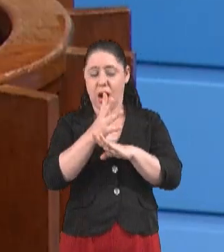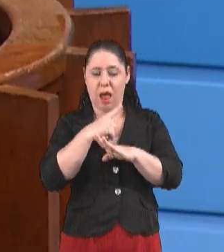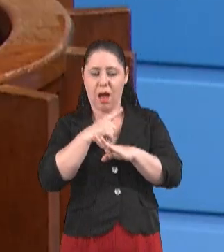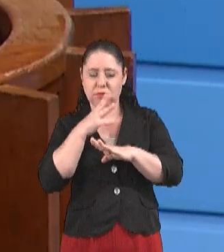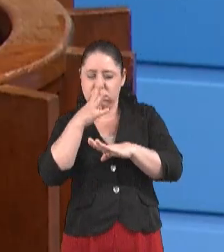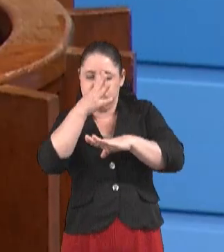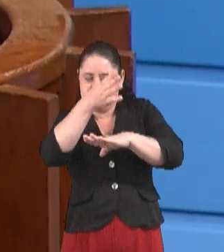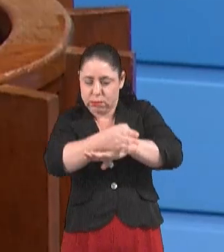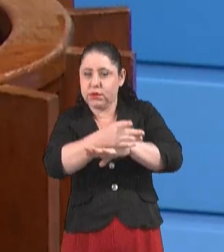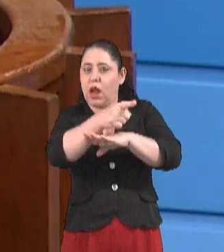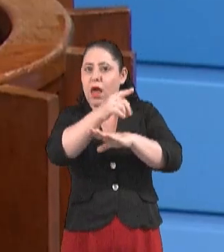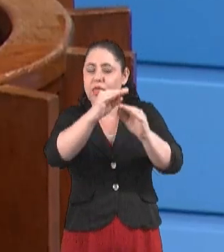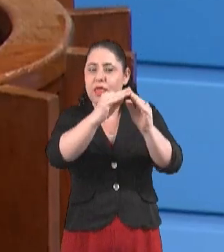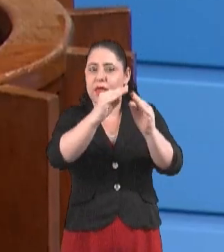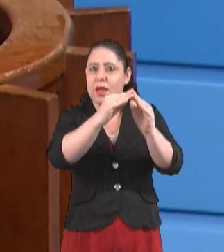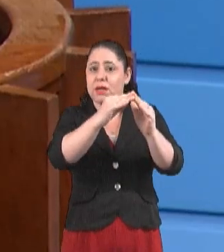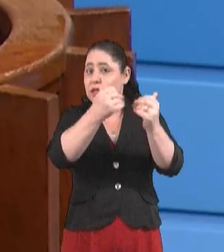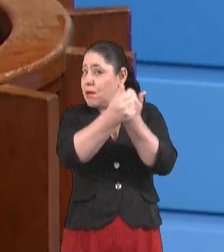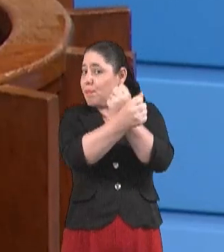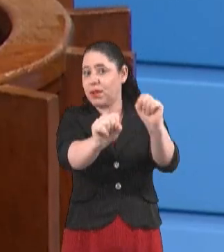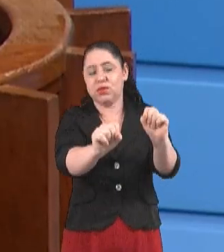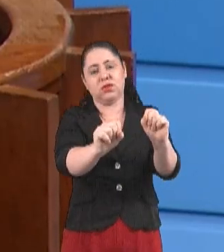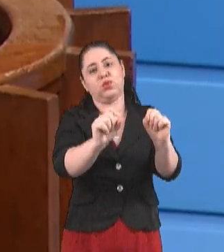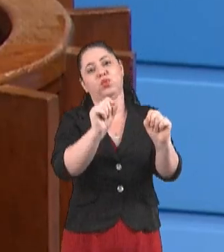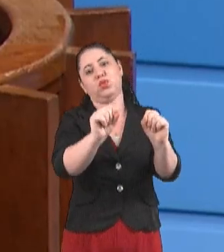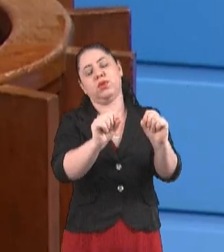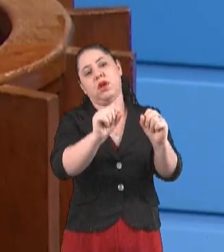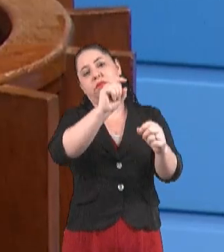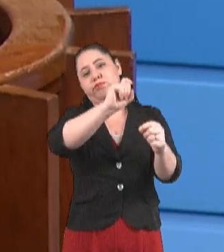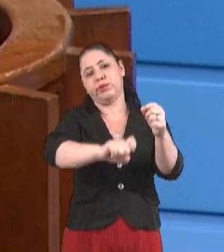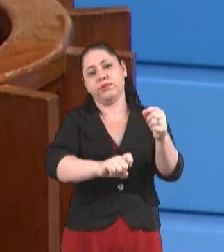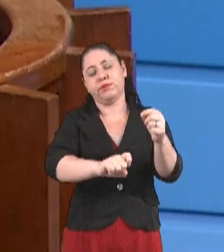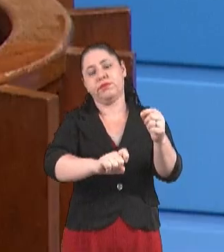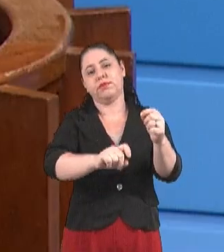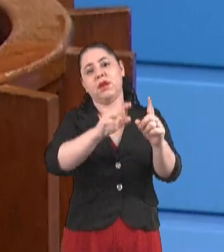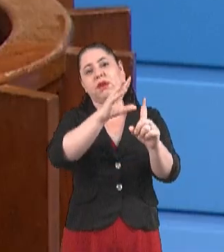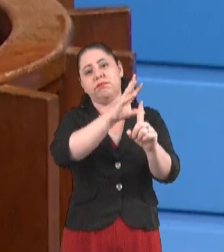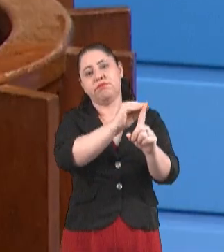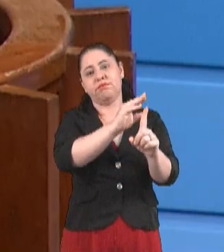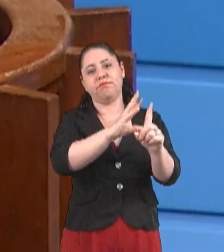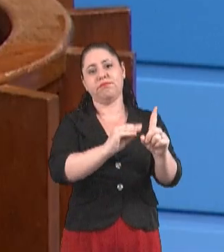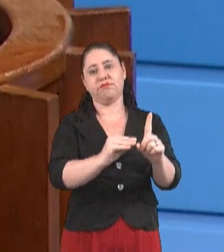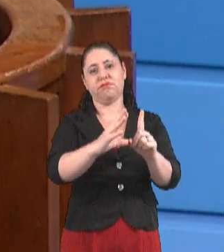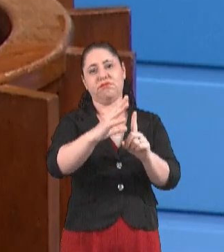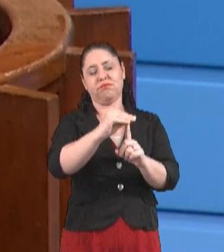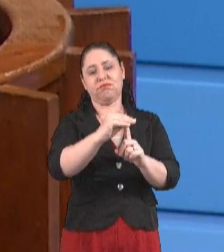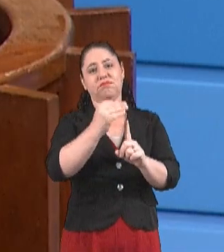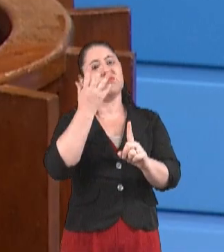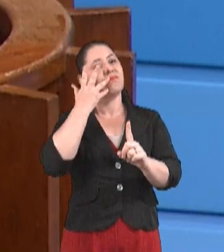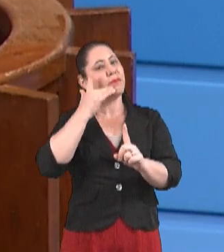a essas casas e impedir esses abusos contra as nossas crianças.